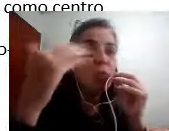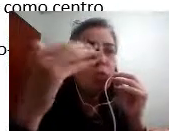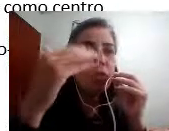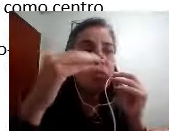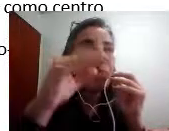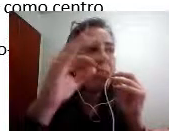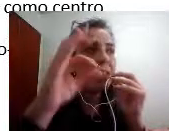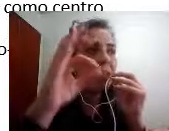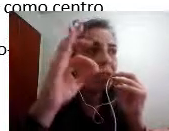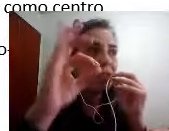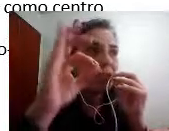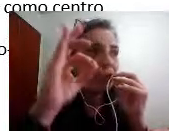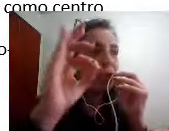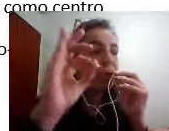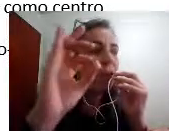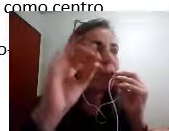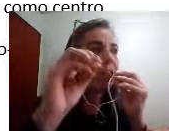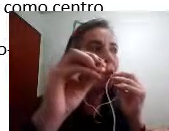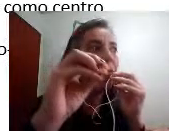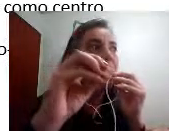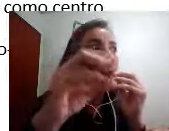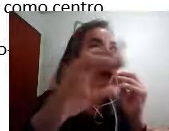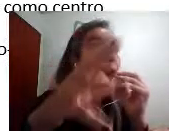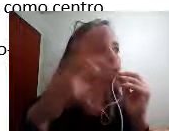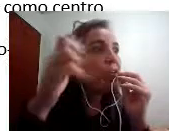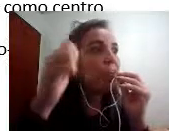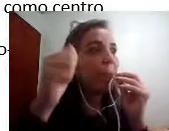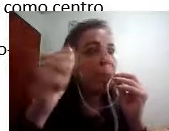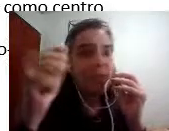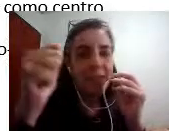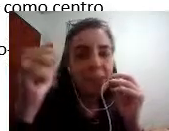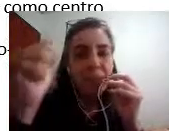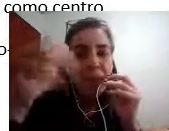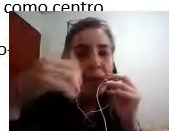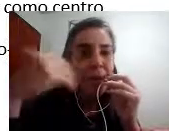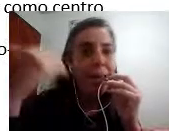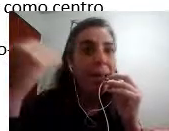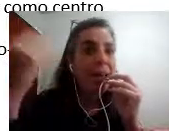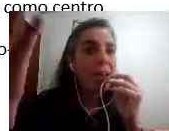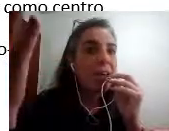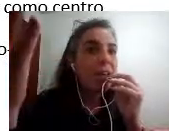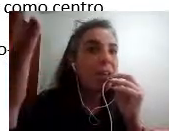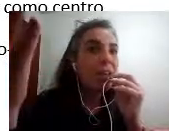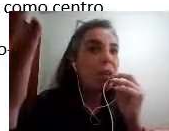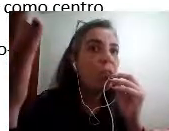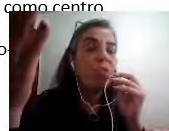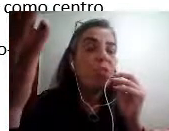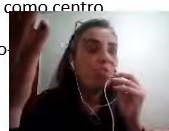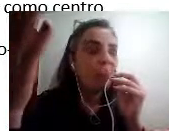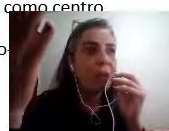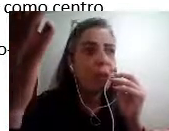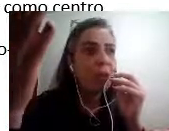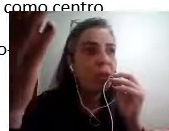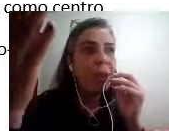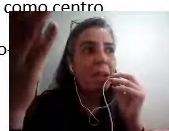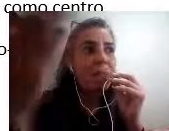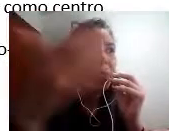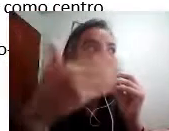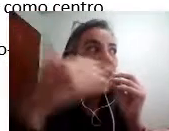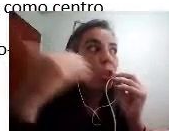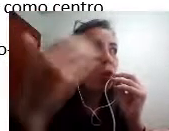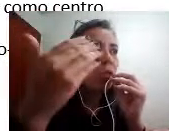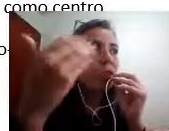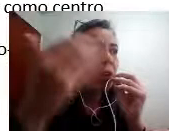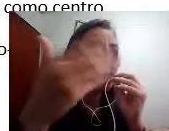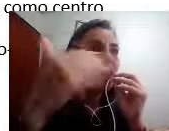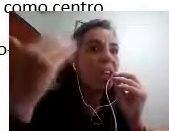sofrido muito nesse quesito científico em relação a um vírus que apareceu e a ciência ainda não tinha se dado conta dele.